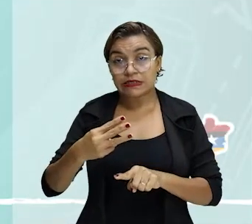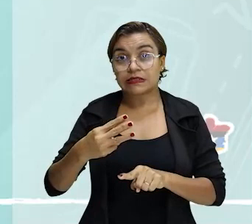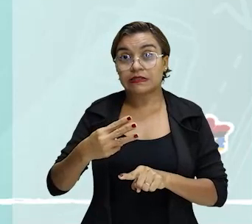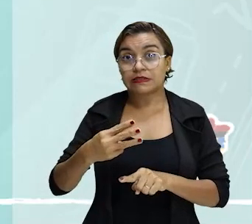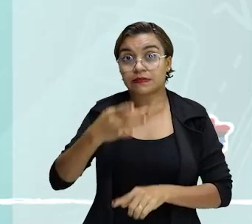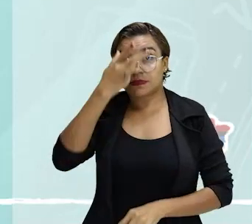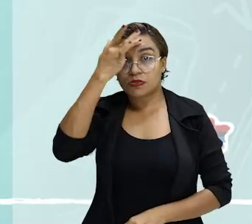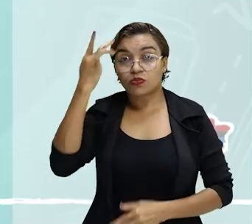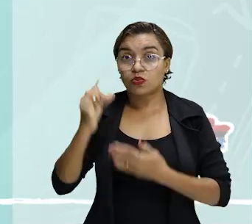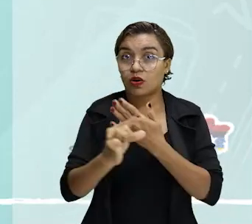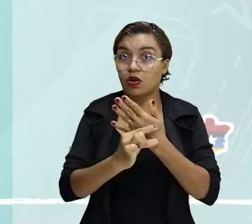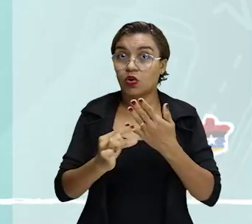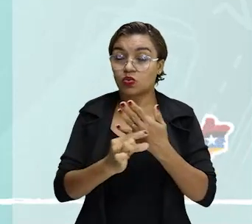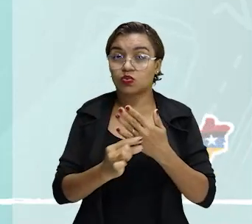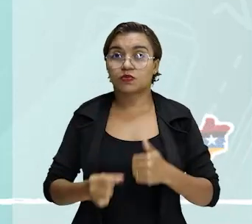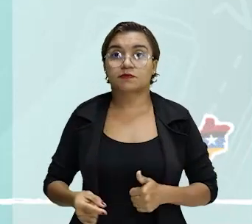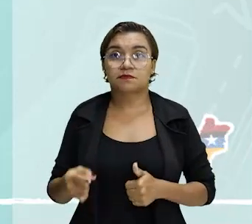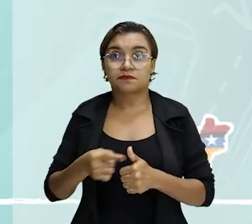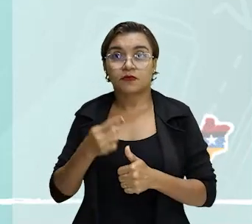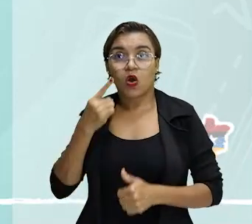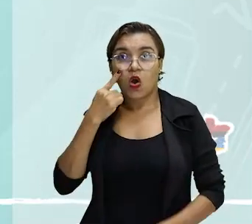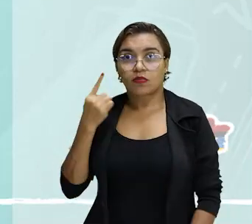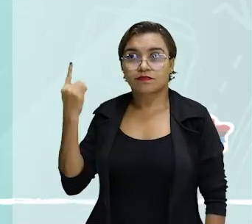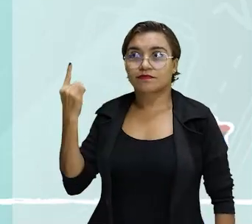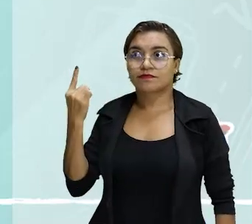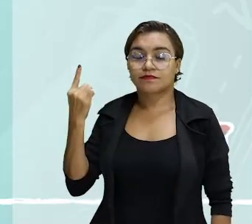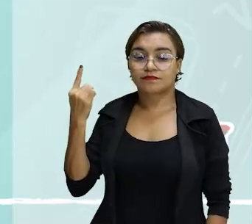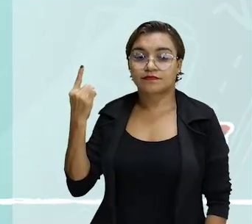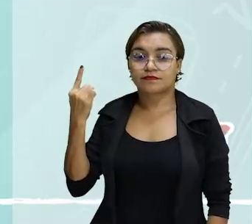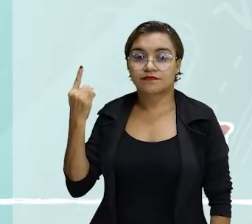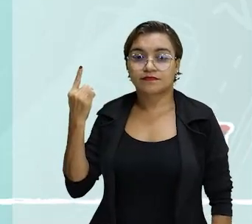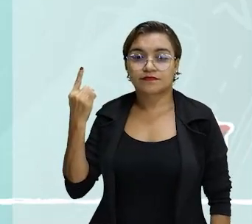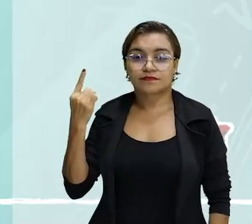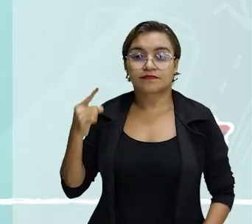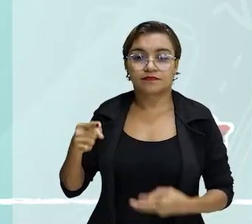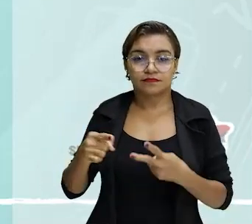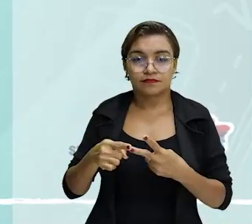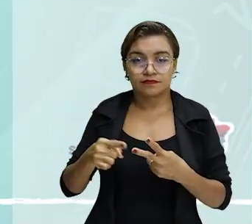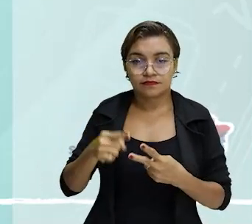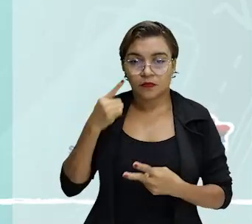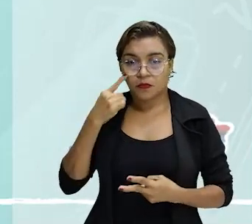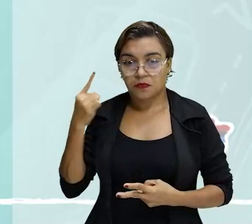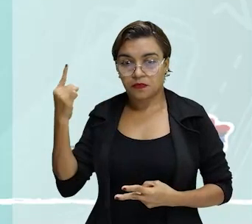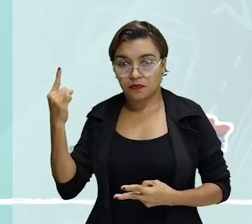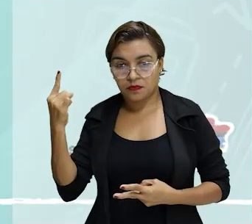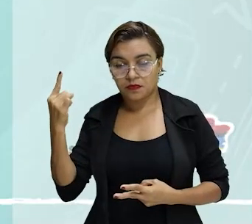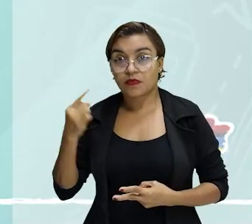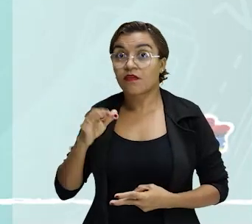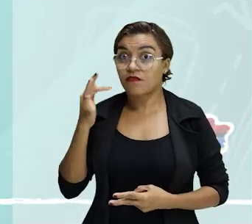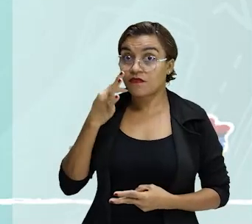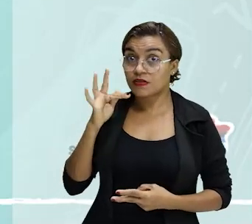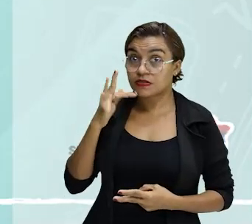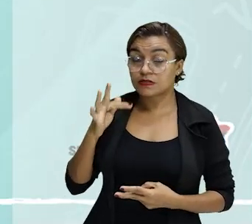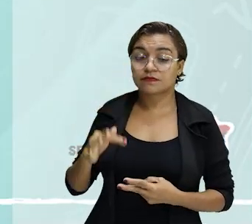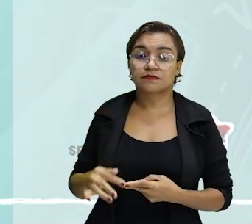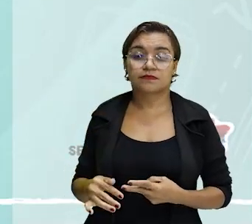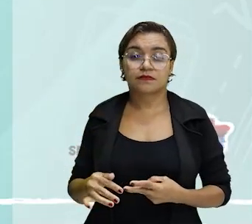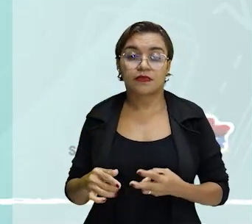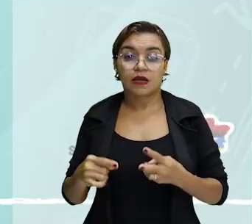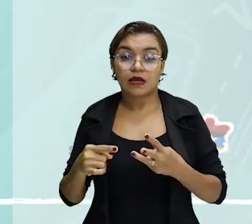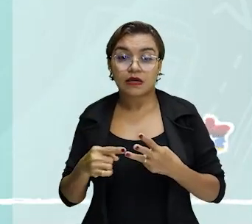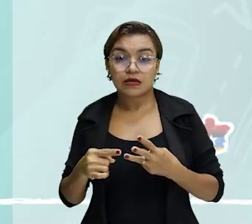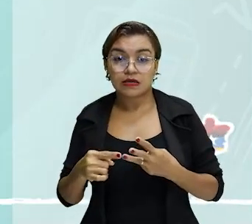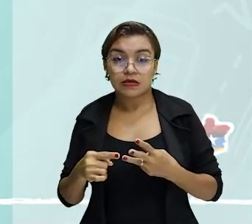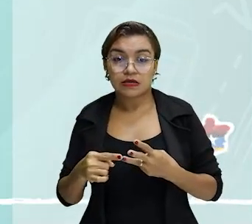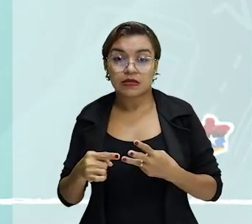início, que são Gustave Le Bon, Gabriel Tarde, franceses, e o